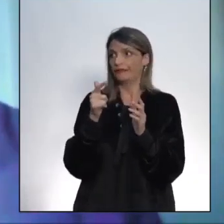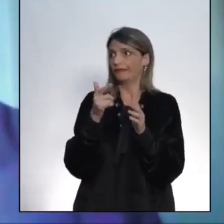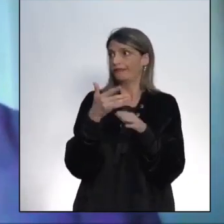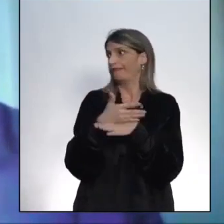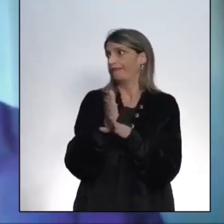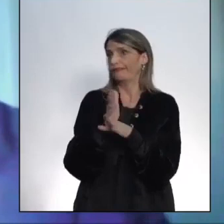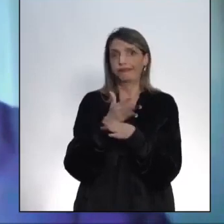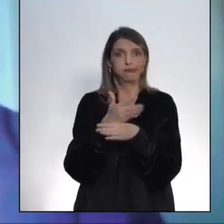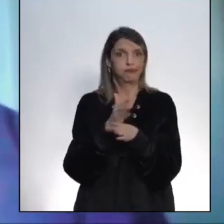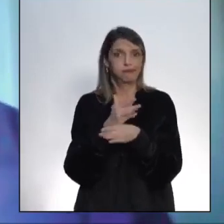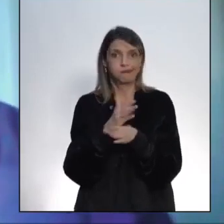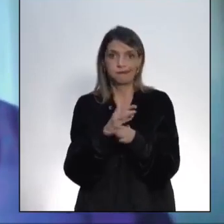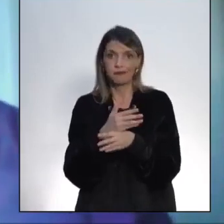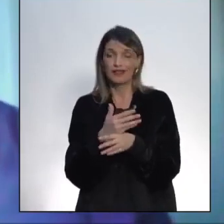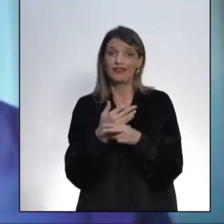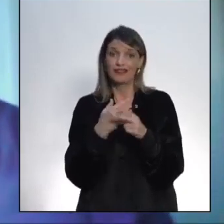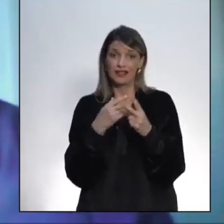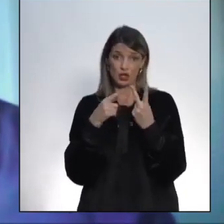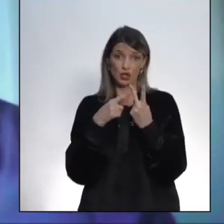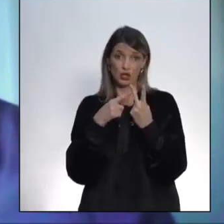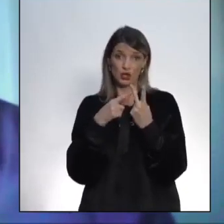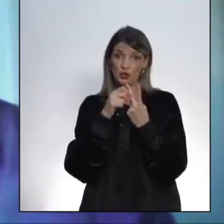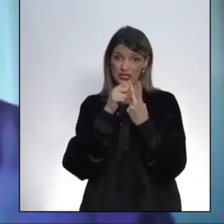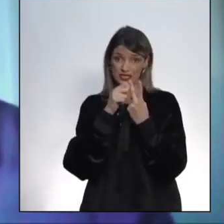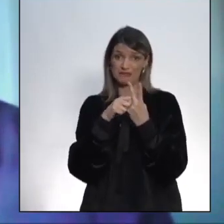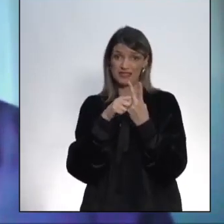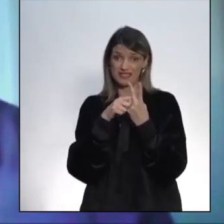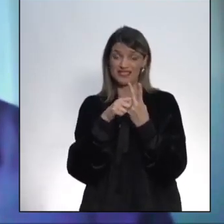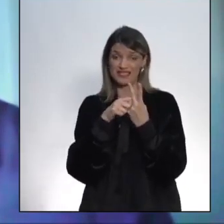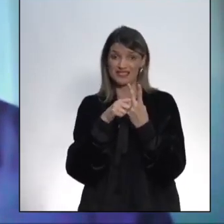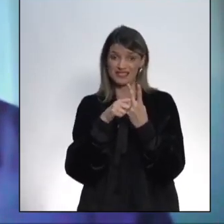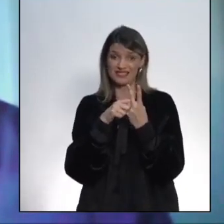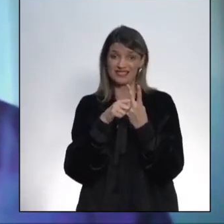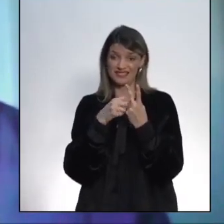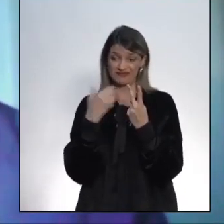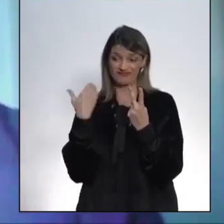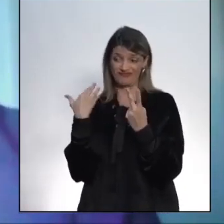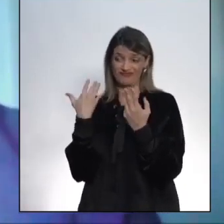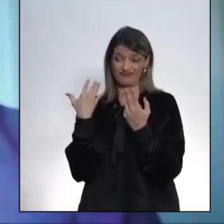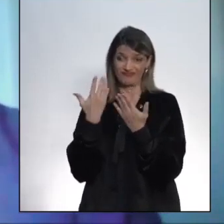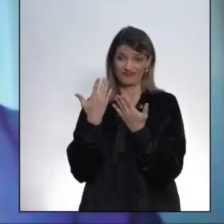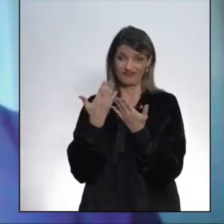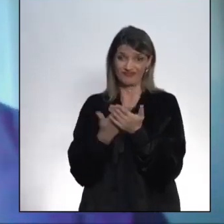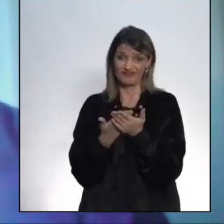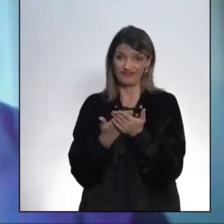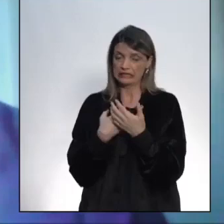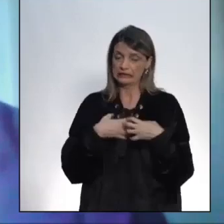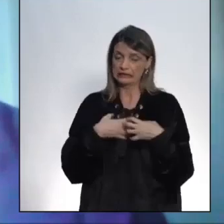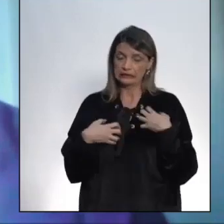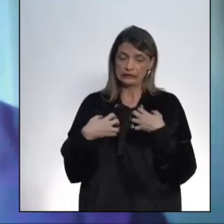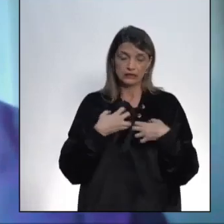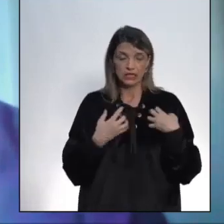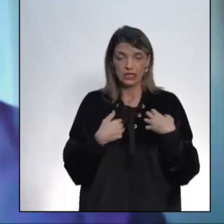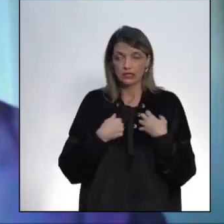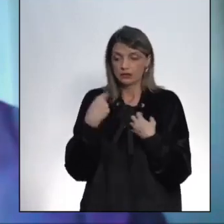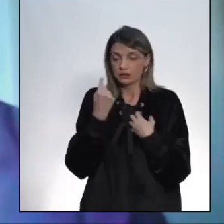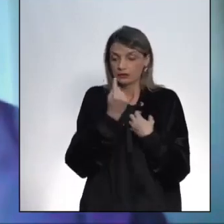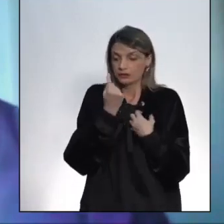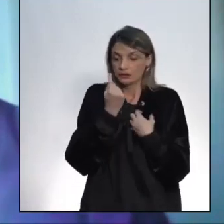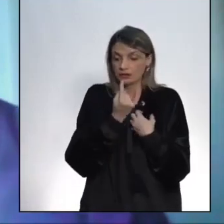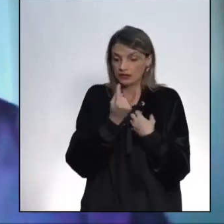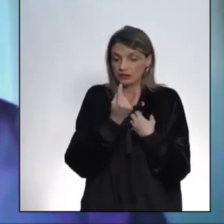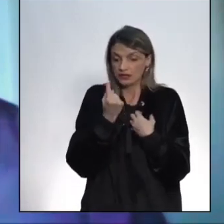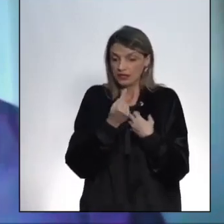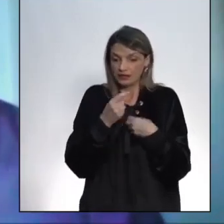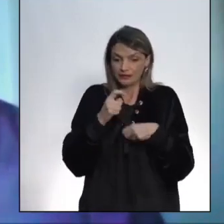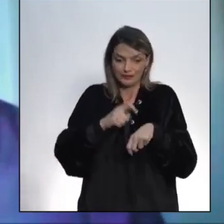mais angustiantes da minha existência foram os momentos que eu estive sozinho e os momentos que eu não tinha